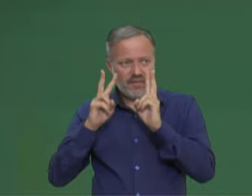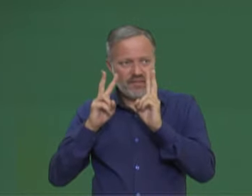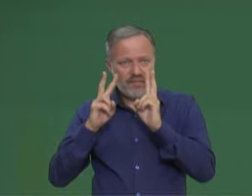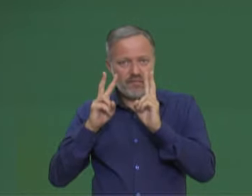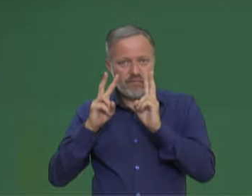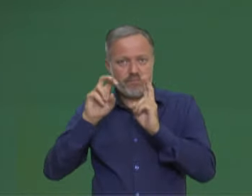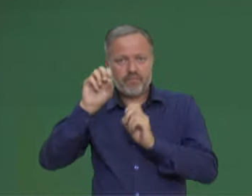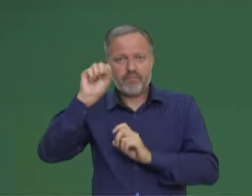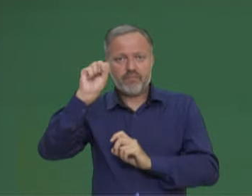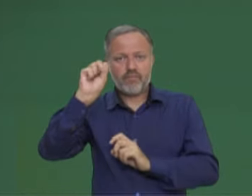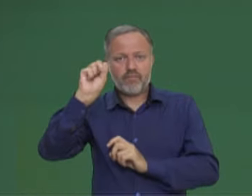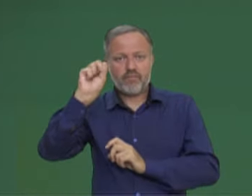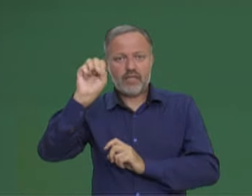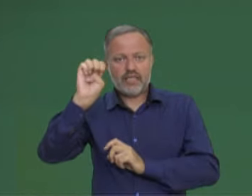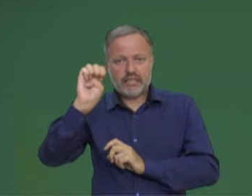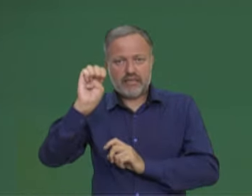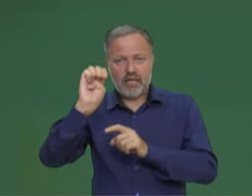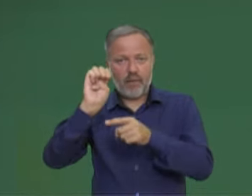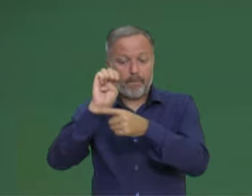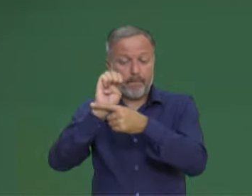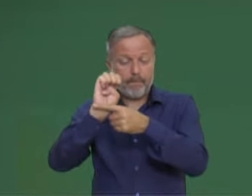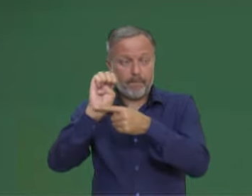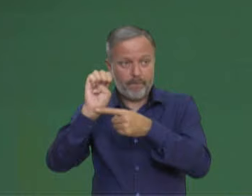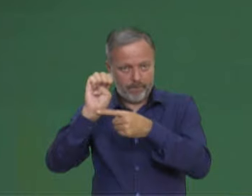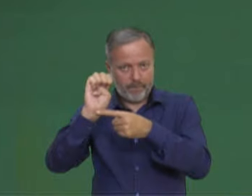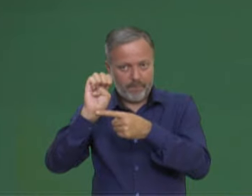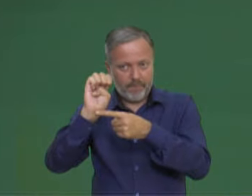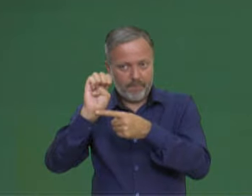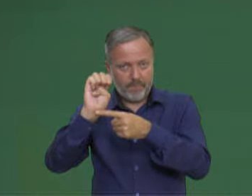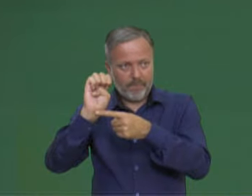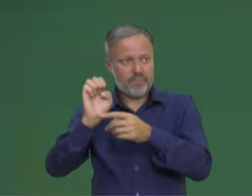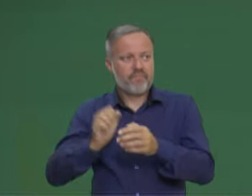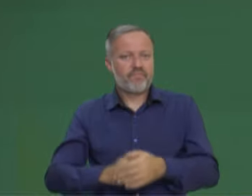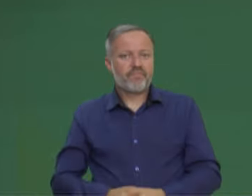singular, certo? Que seria usted, nesse sentido.